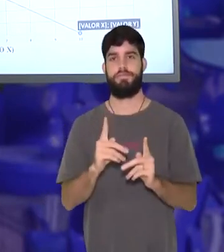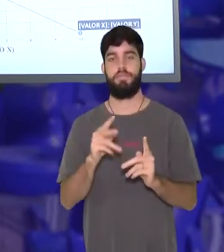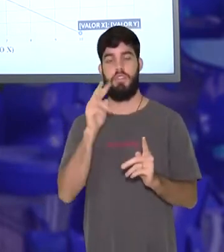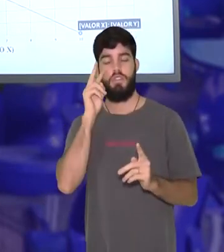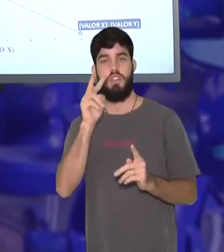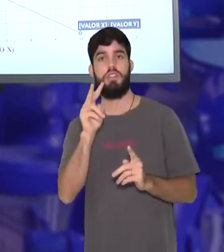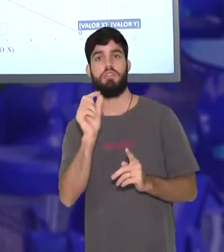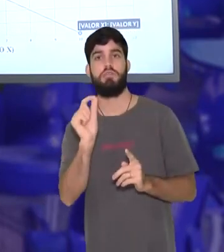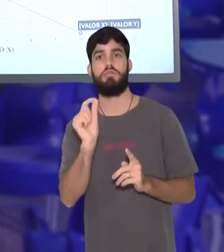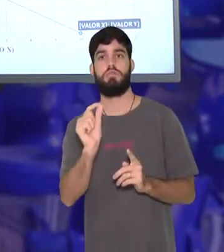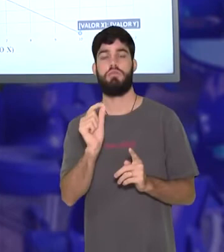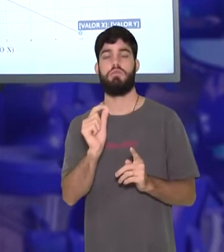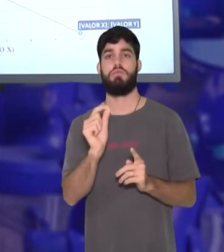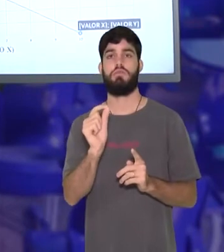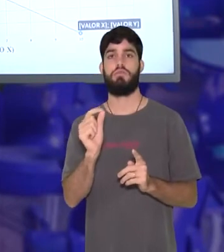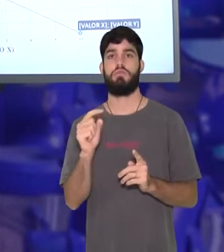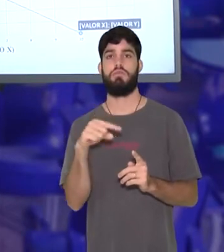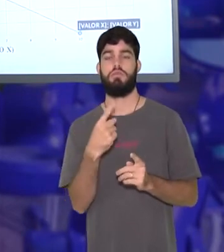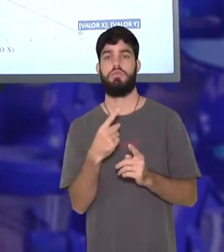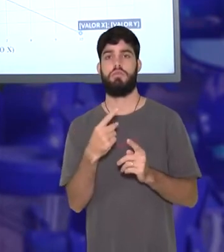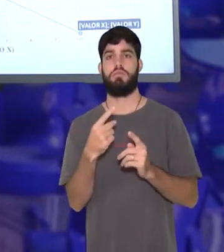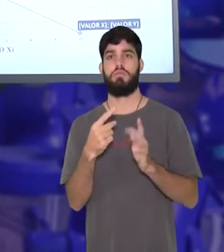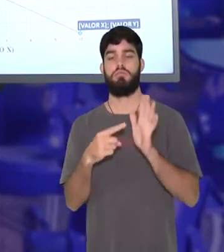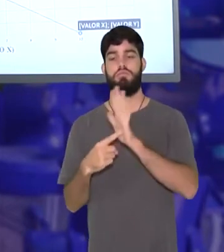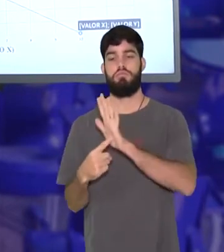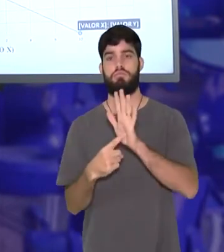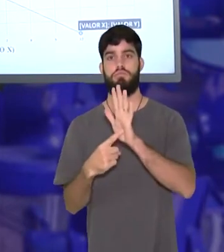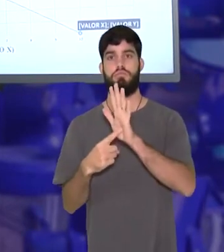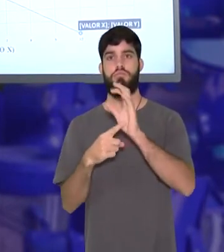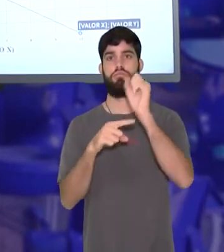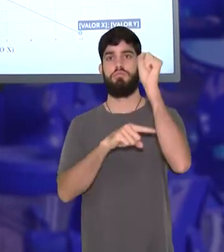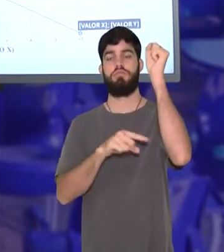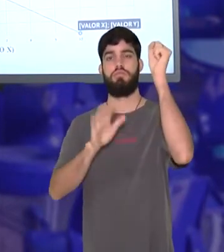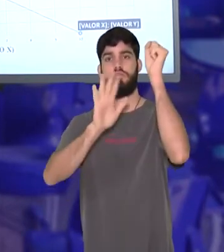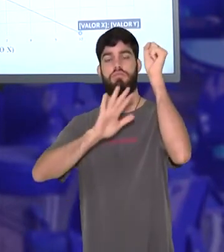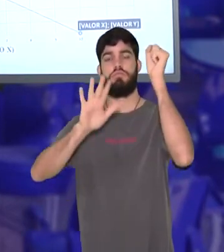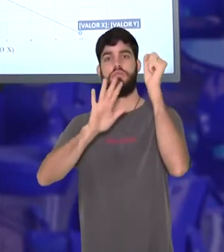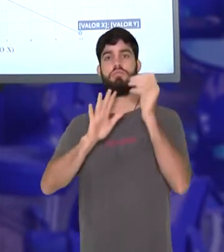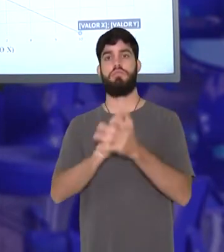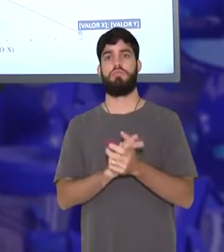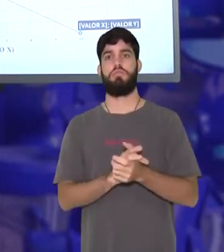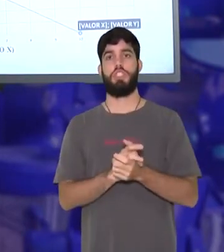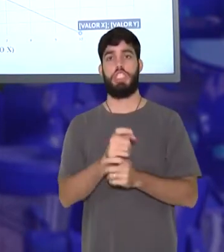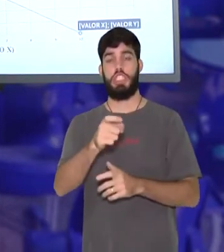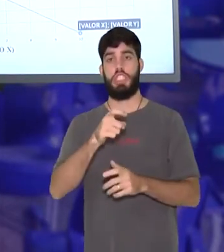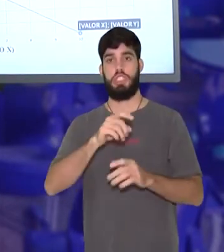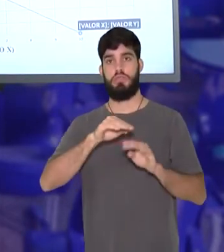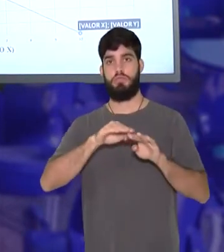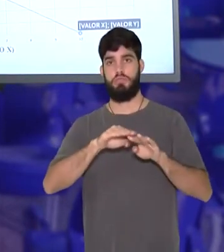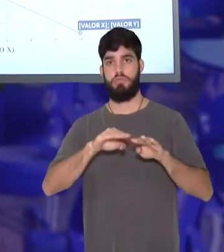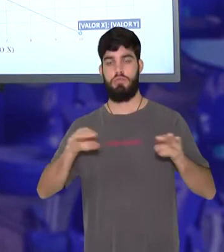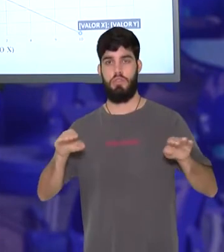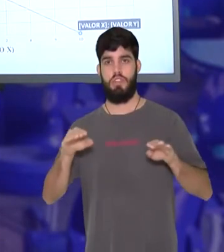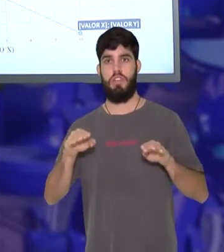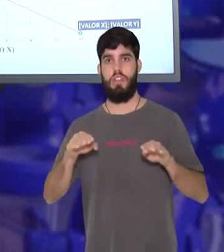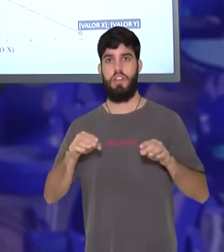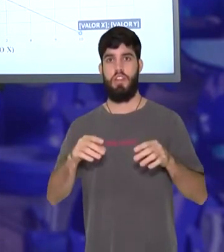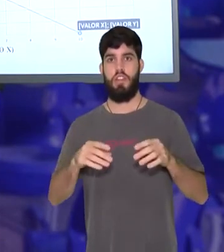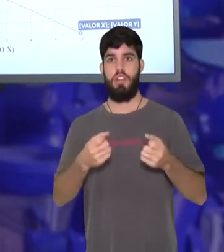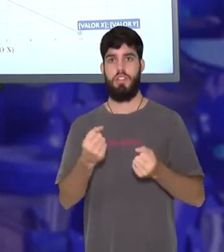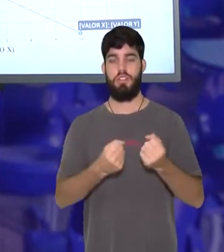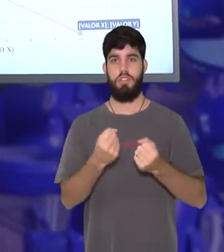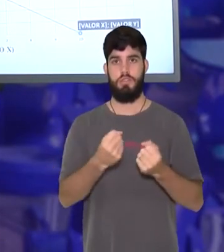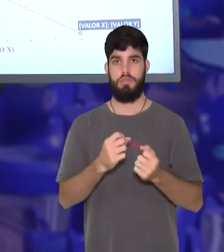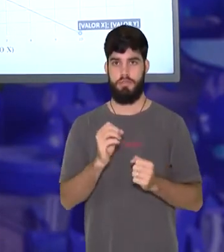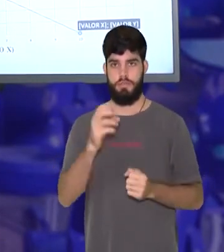vejam que aqui né na nossa projeção no plano o eixo X Ele é o eixo dos carros recordando aí